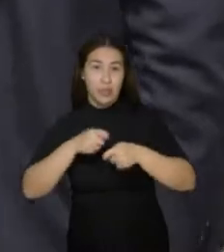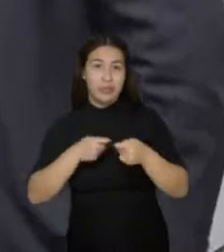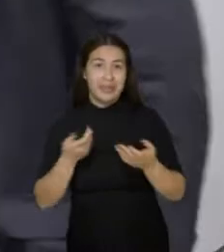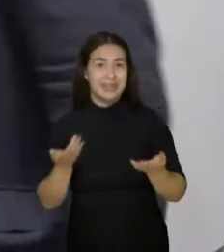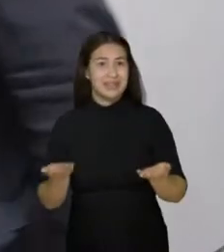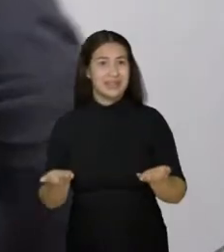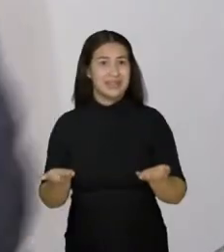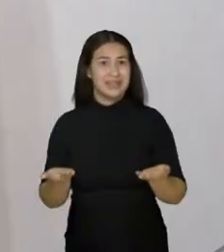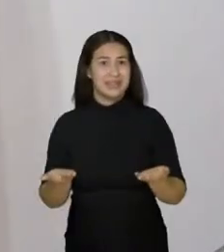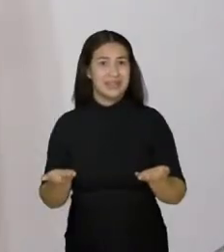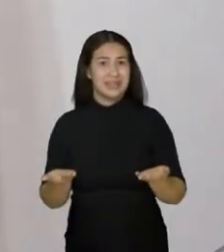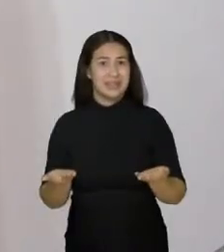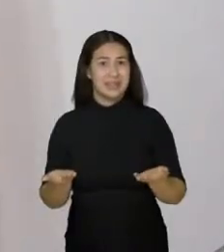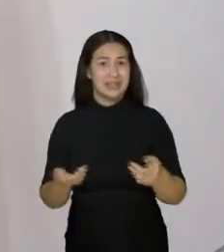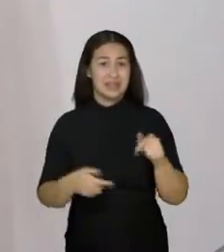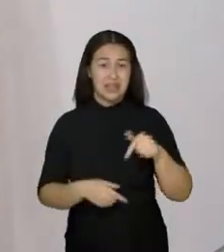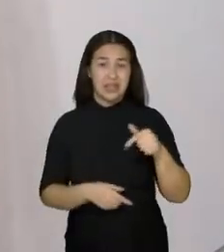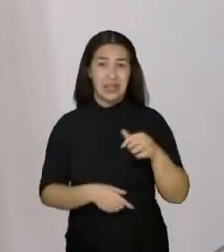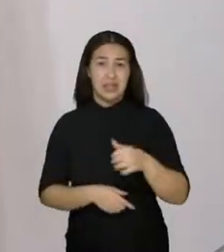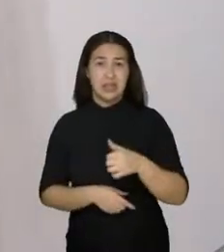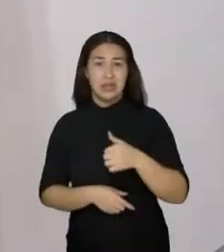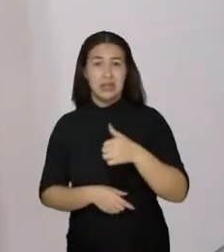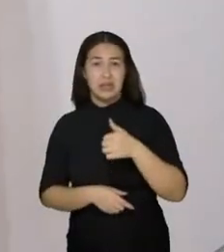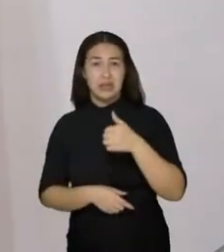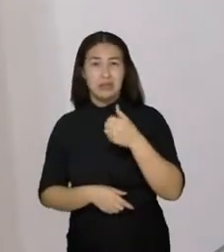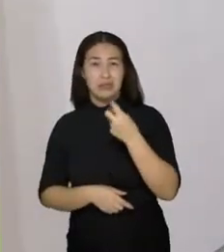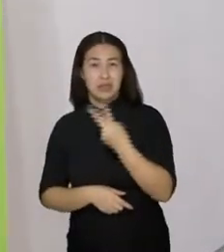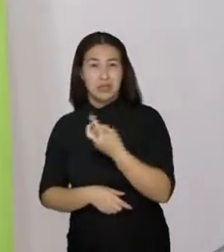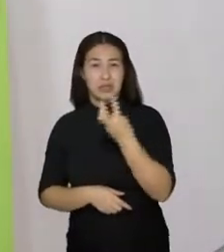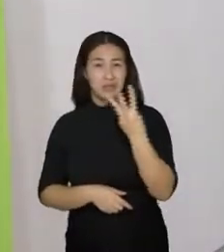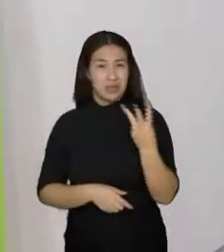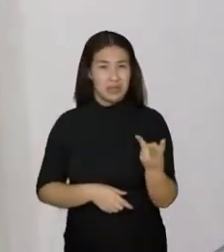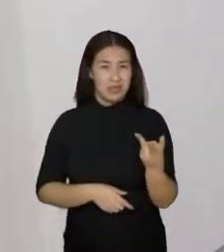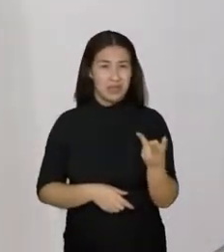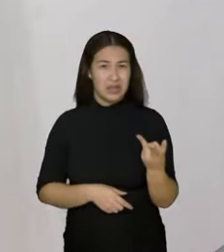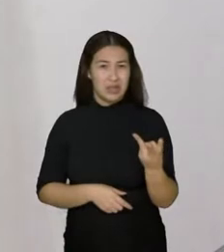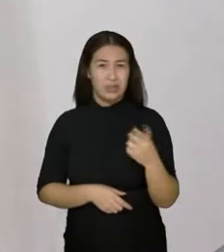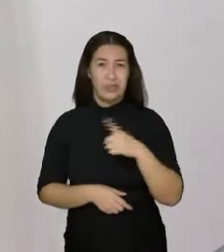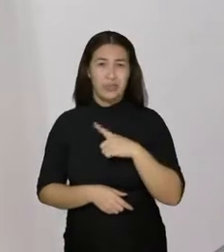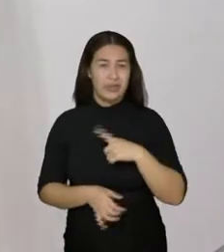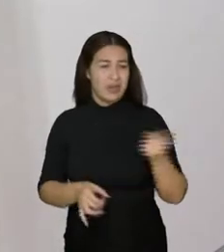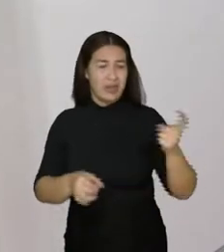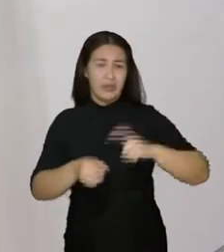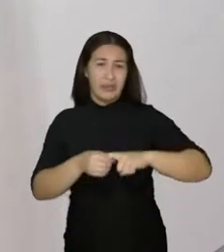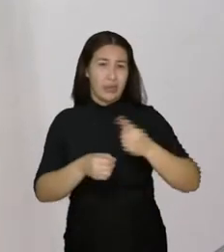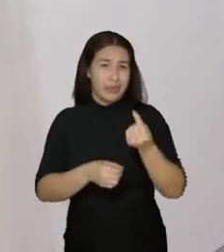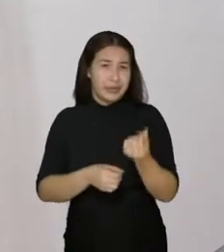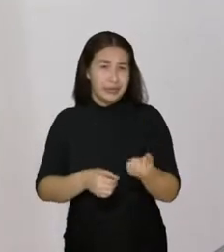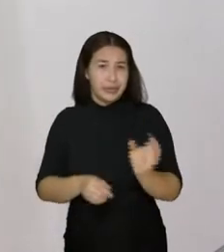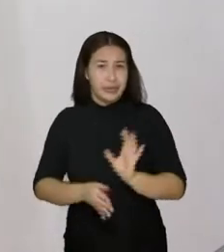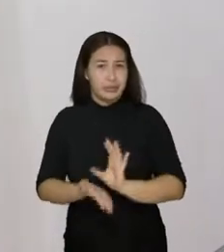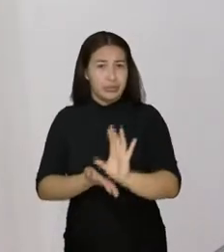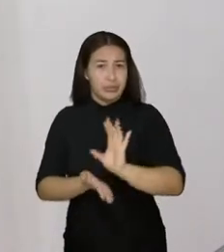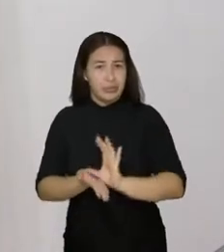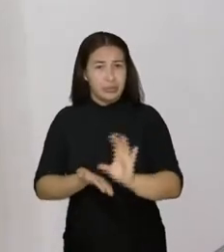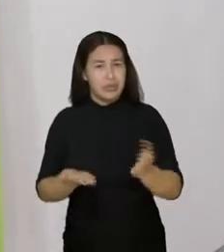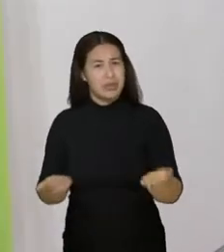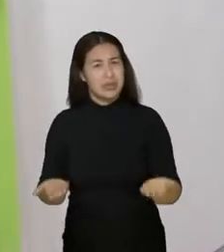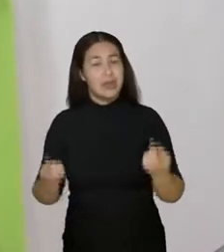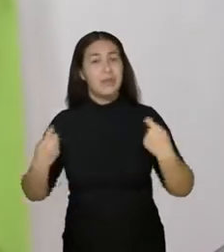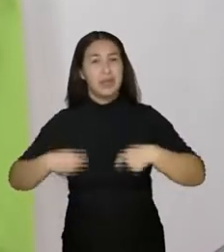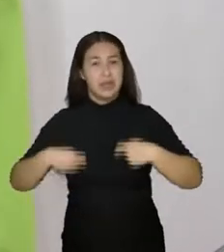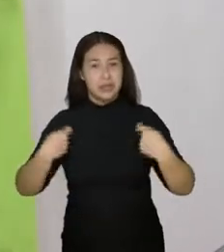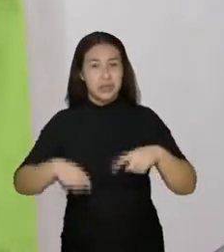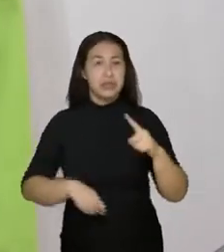somos o vigésimo terceiro estado e receber o retorno desses recursos então é preciso que a nossa